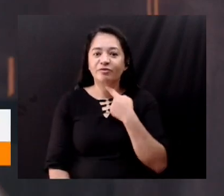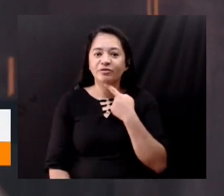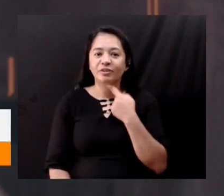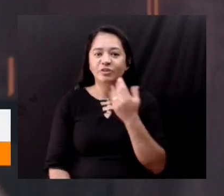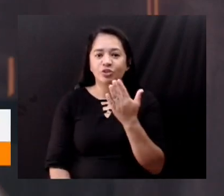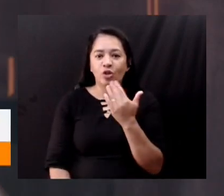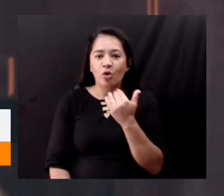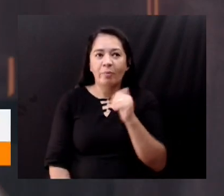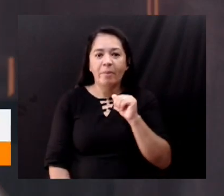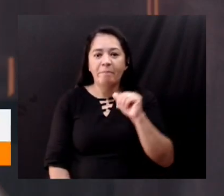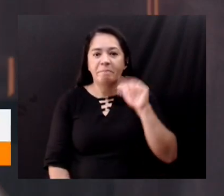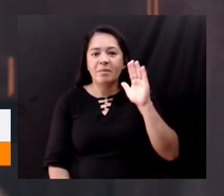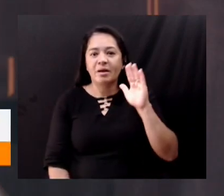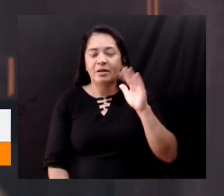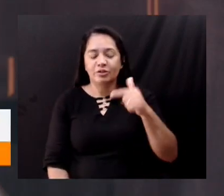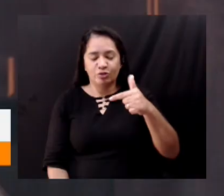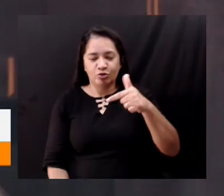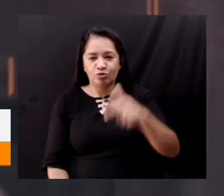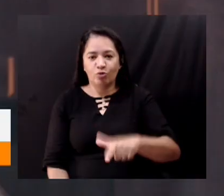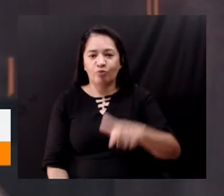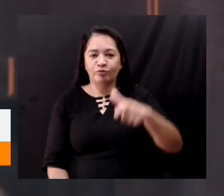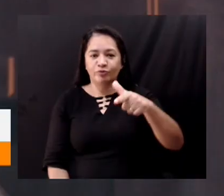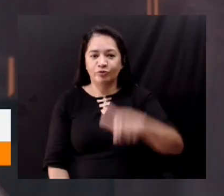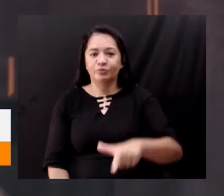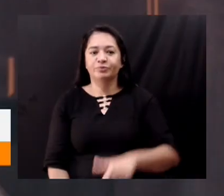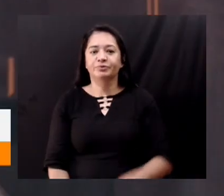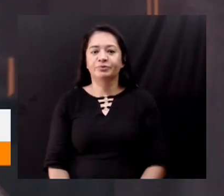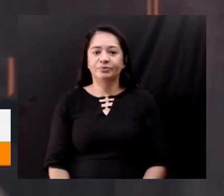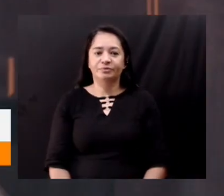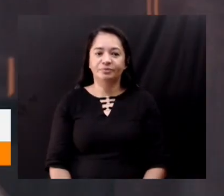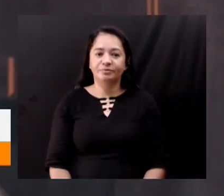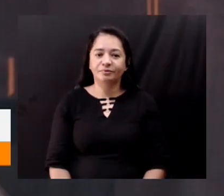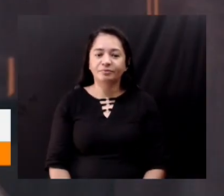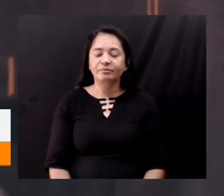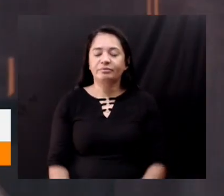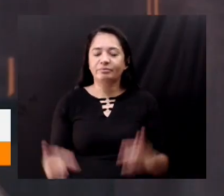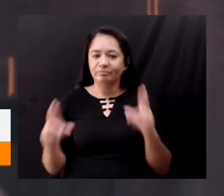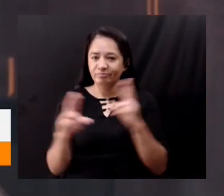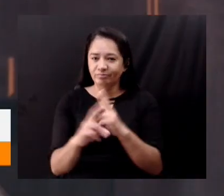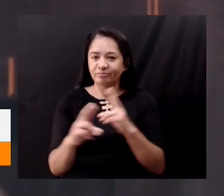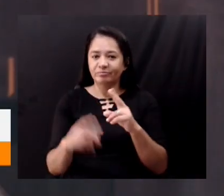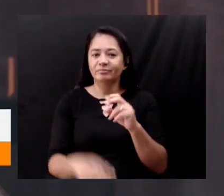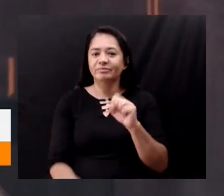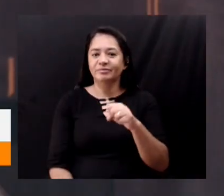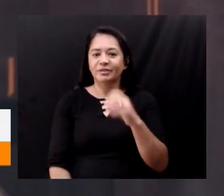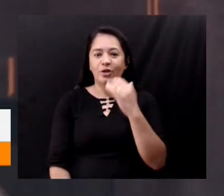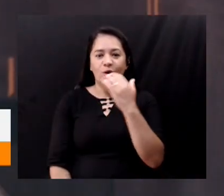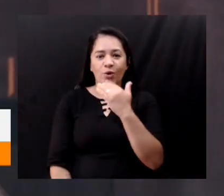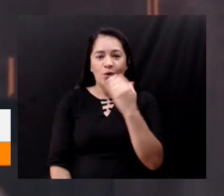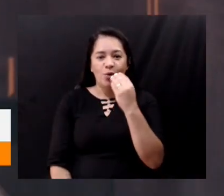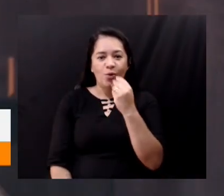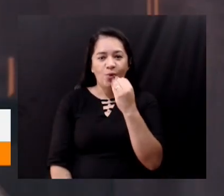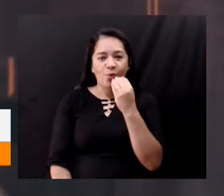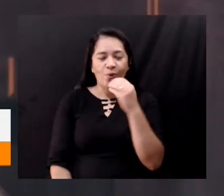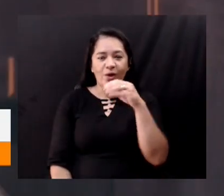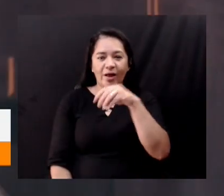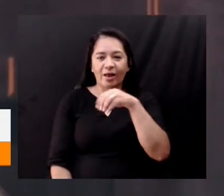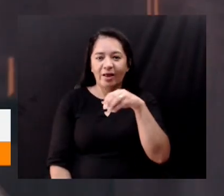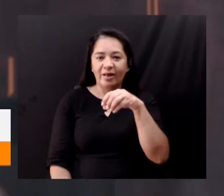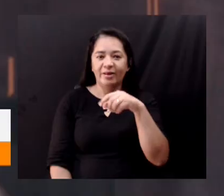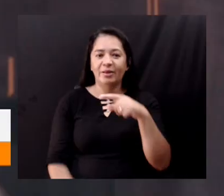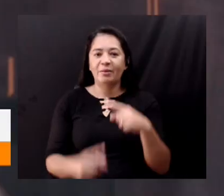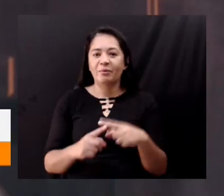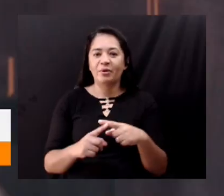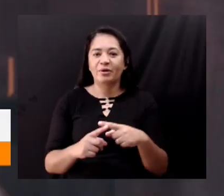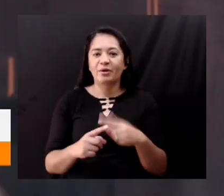e repetir essa experiência. Então tem relação sim, esse açúcar, porque ele é um alimento hiperpalatável que ativa o nosso